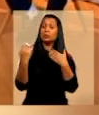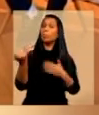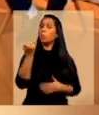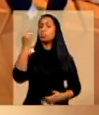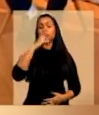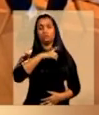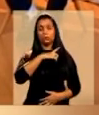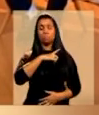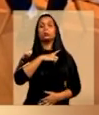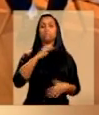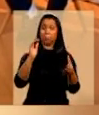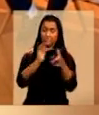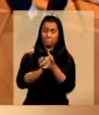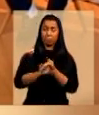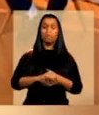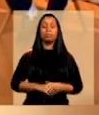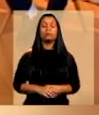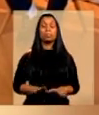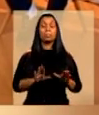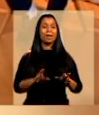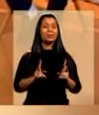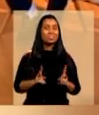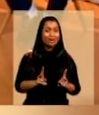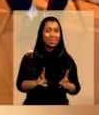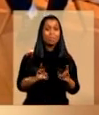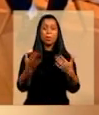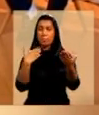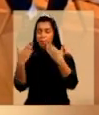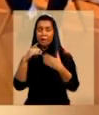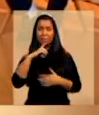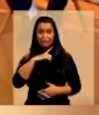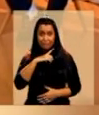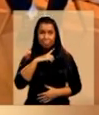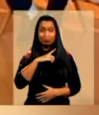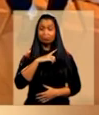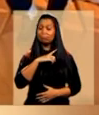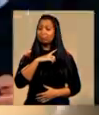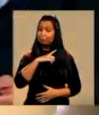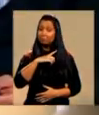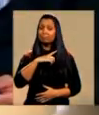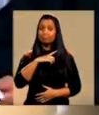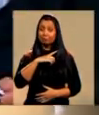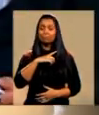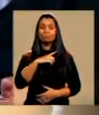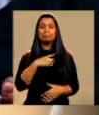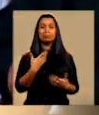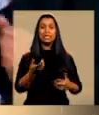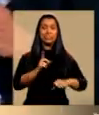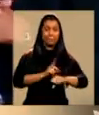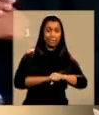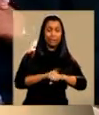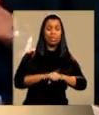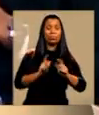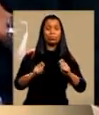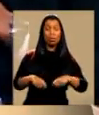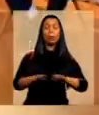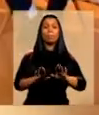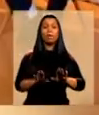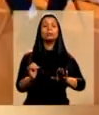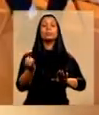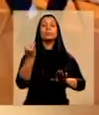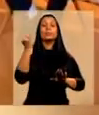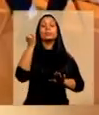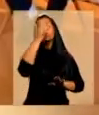é muito importante na relação, né? Né? Só que nem sempre esse diálogo acontece, né? Nem sempre tem tempo para isso. Então, é